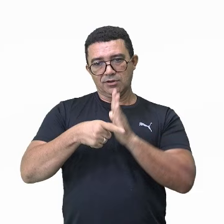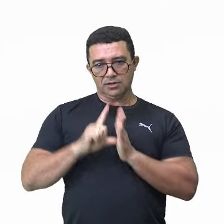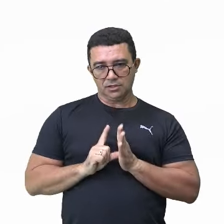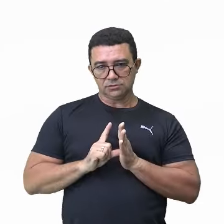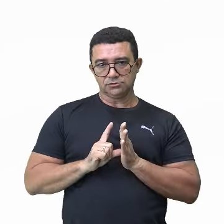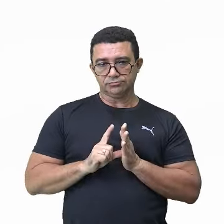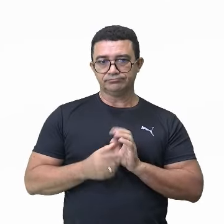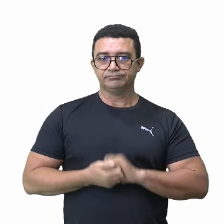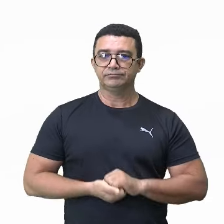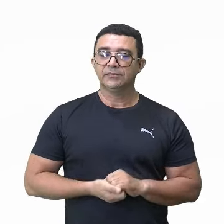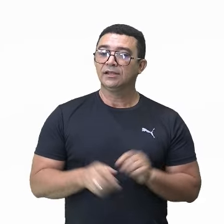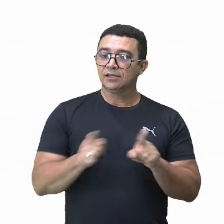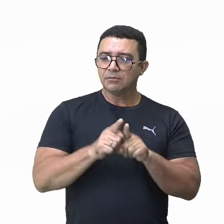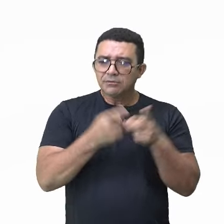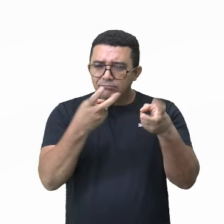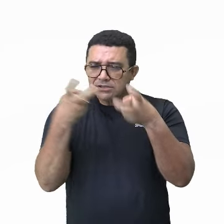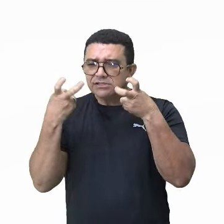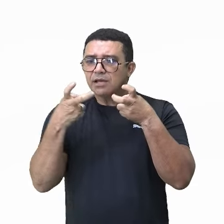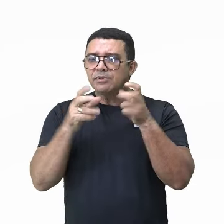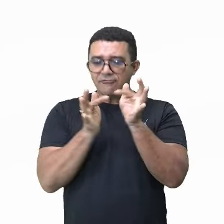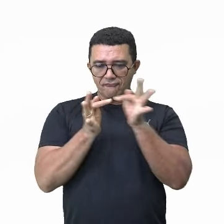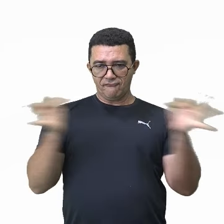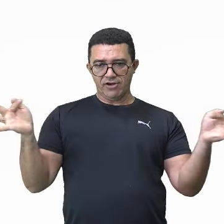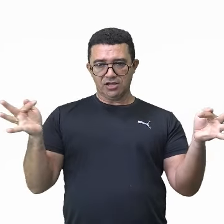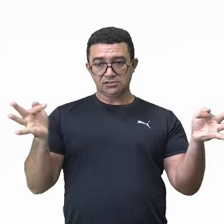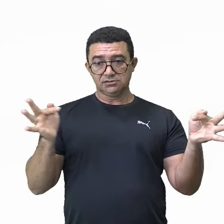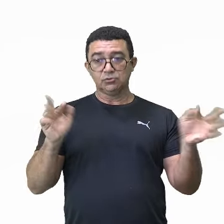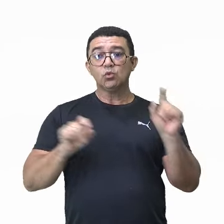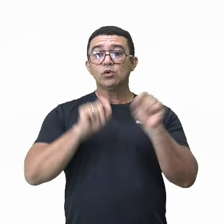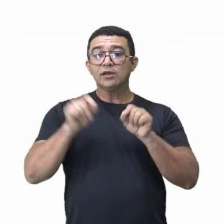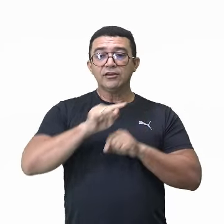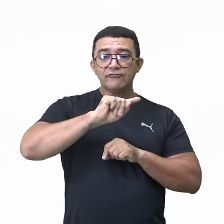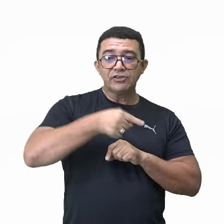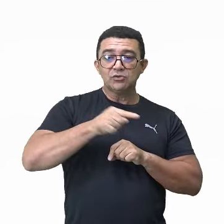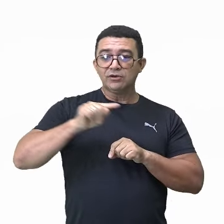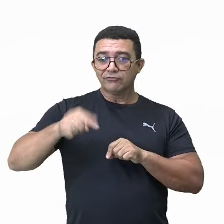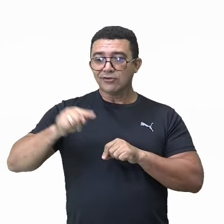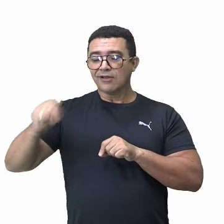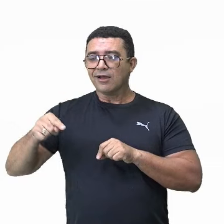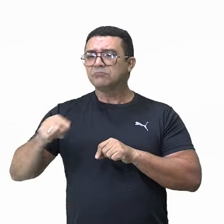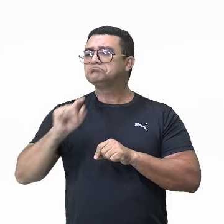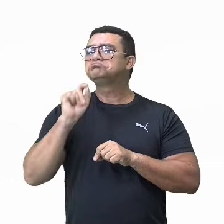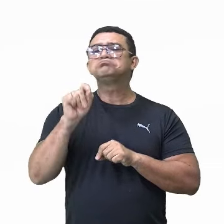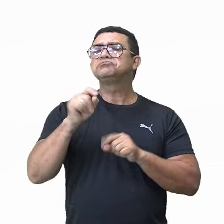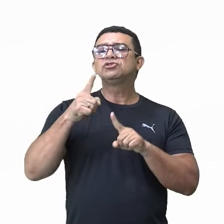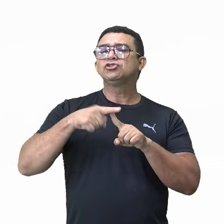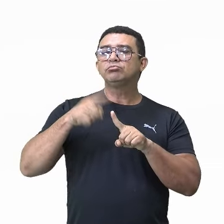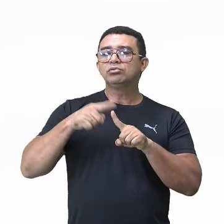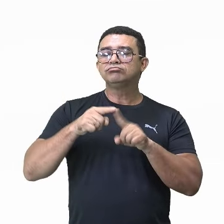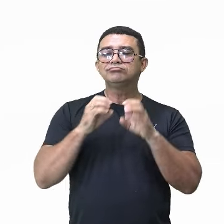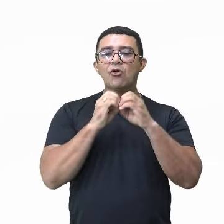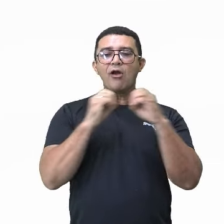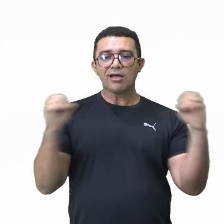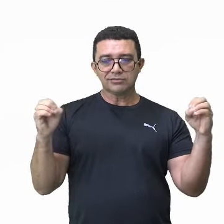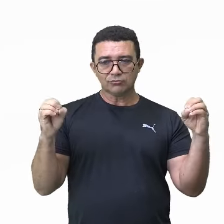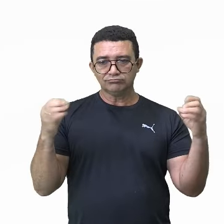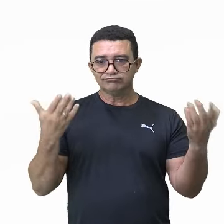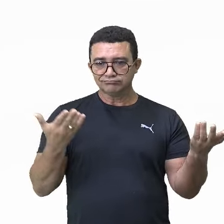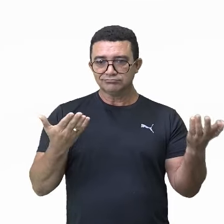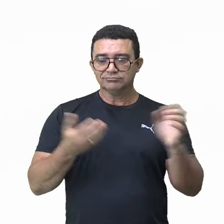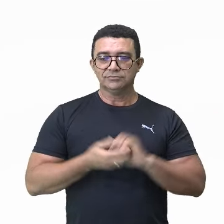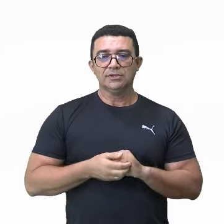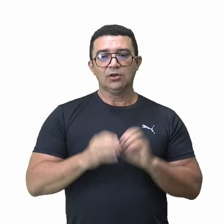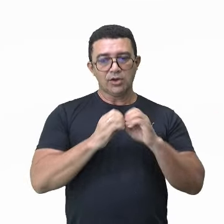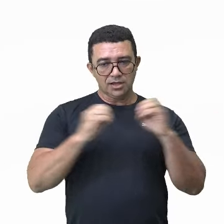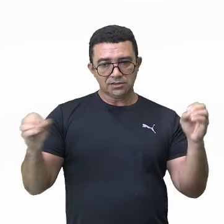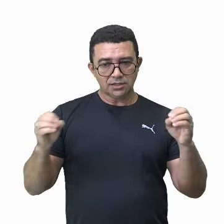nós temos as vírgulas não é então que tipo de oração é essa se vocês se lembrarem não é é a oração